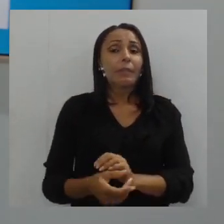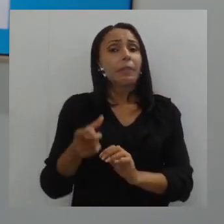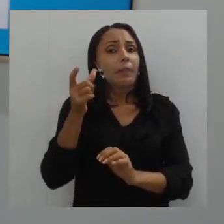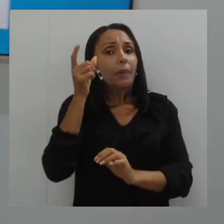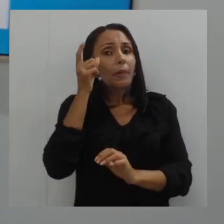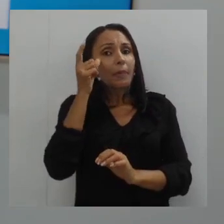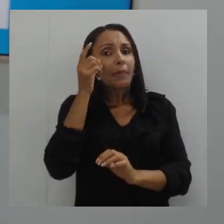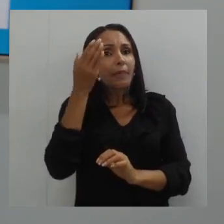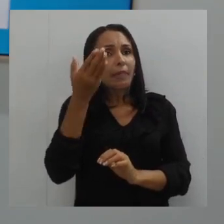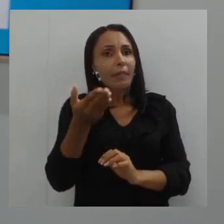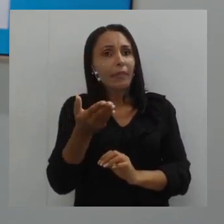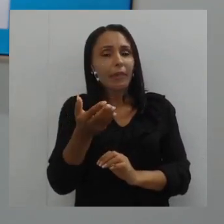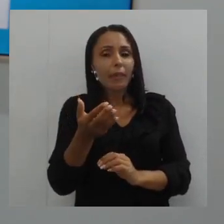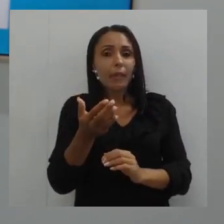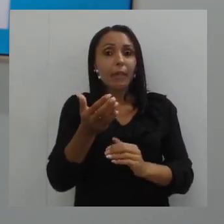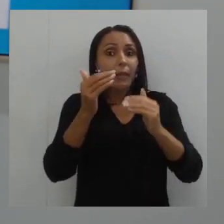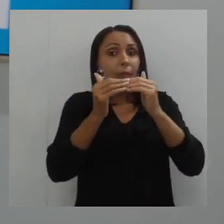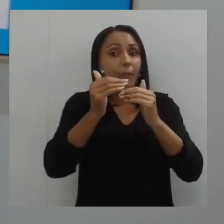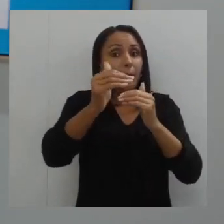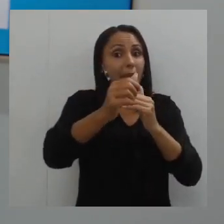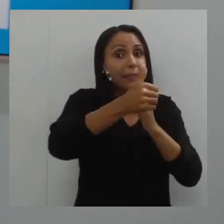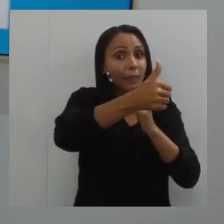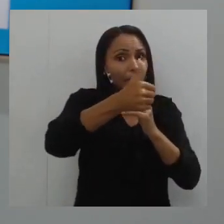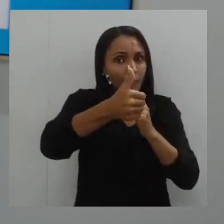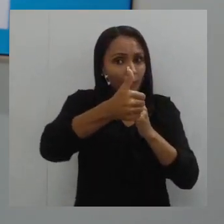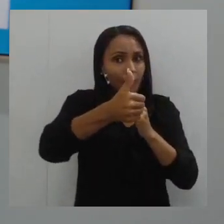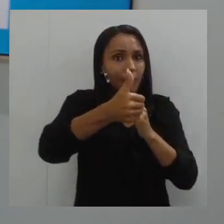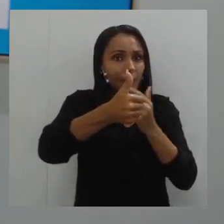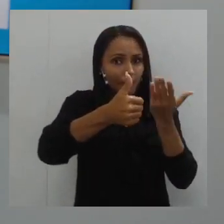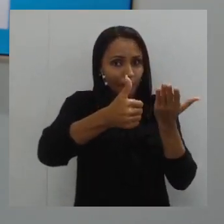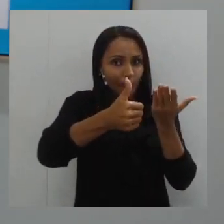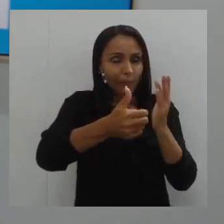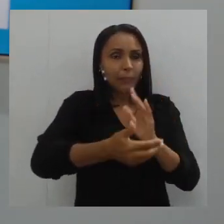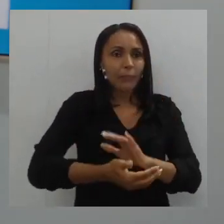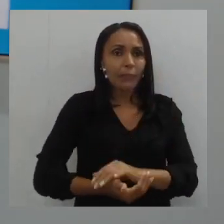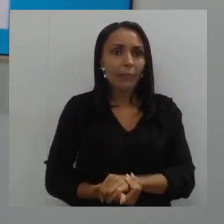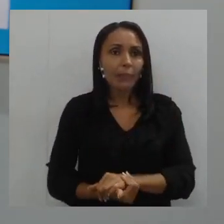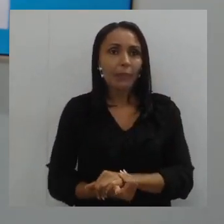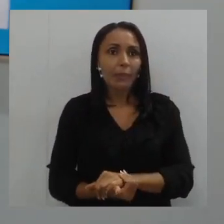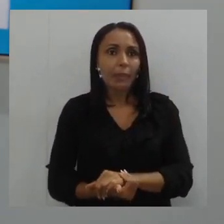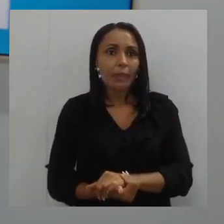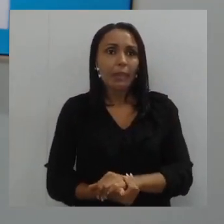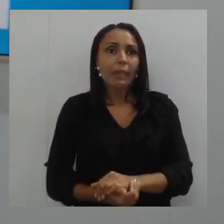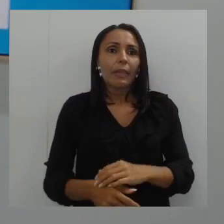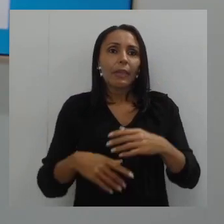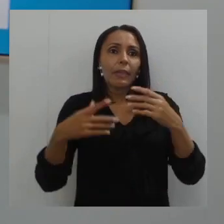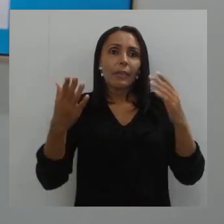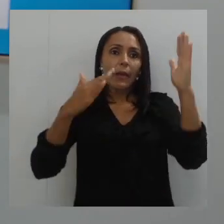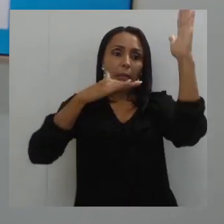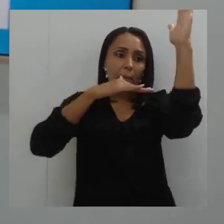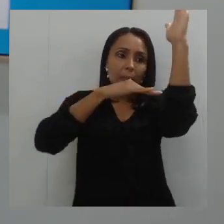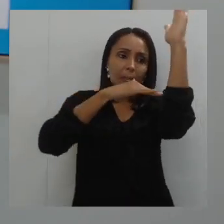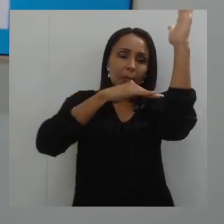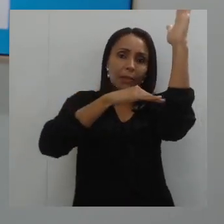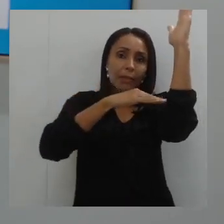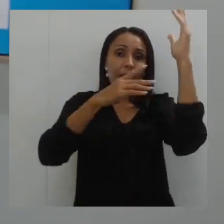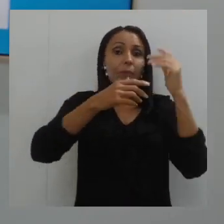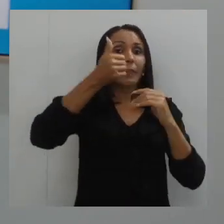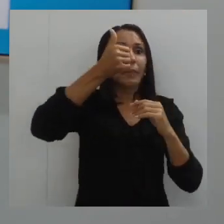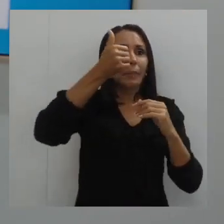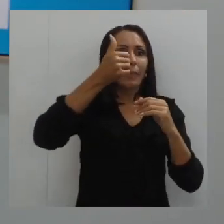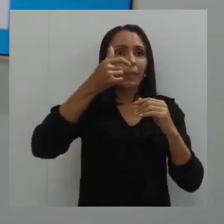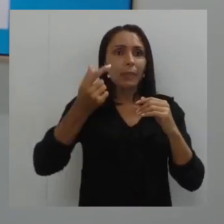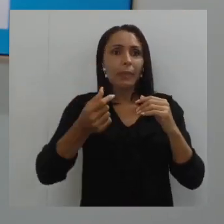eu comecei já do 11. Então, aqui, o par ordenado que eu vou trabalhar aqui na primeira vai ser,